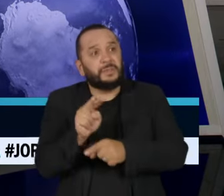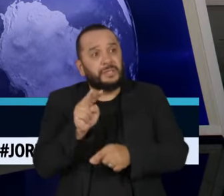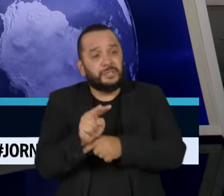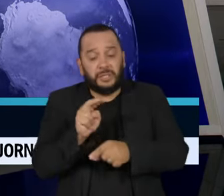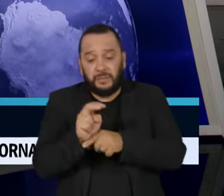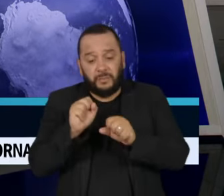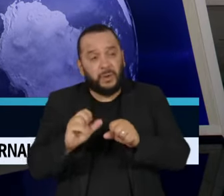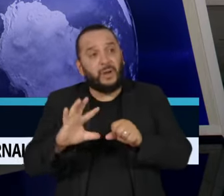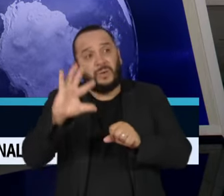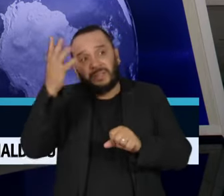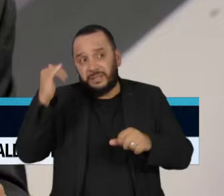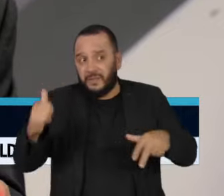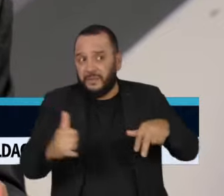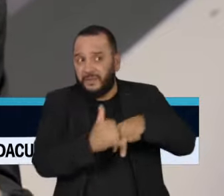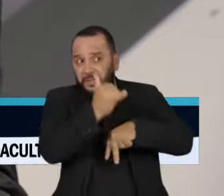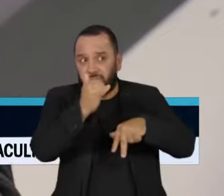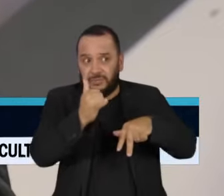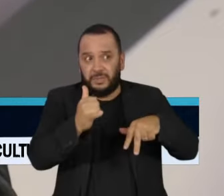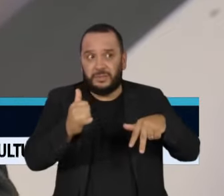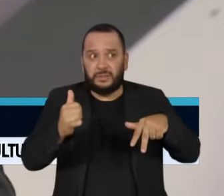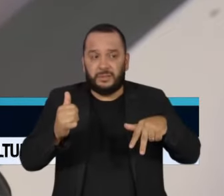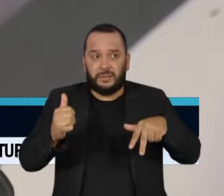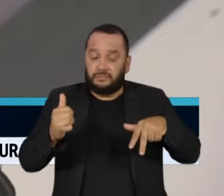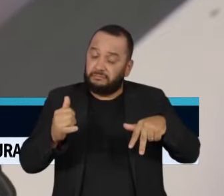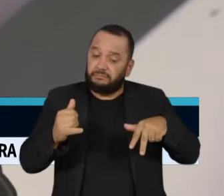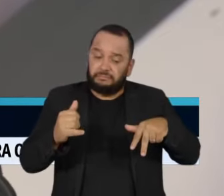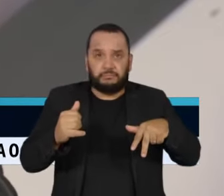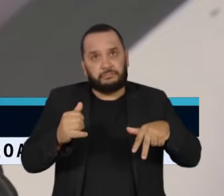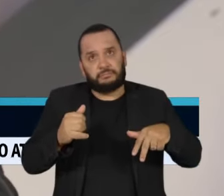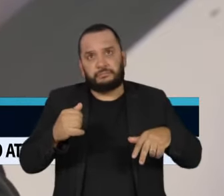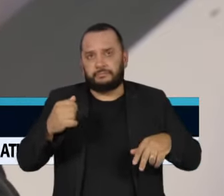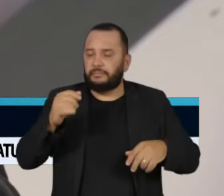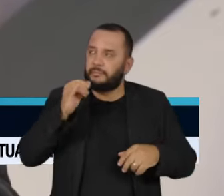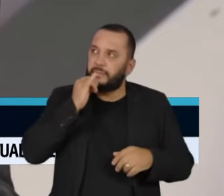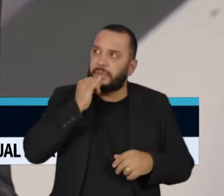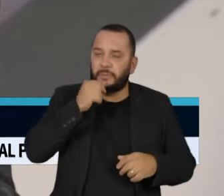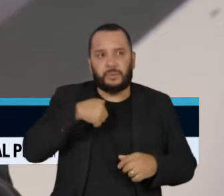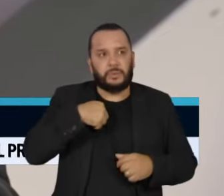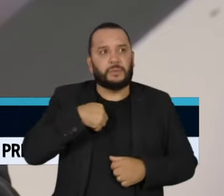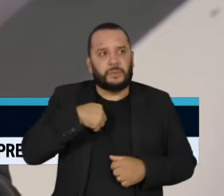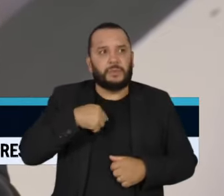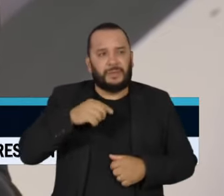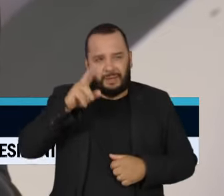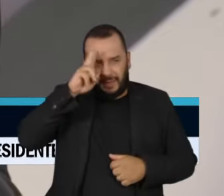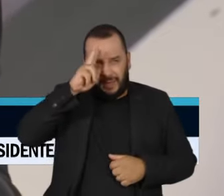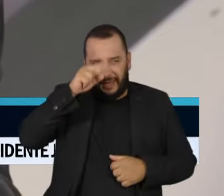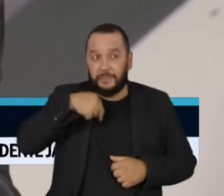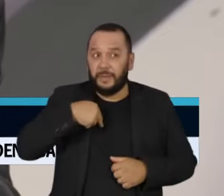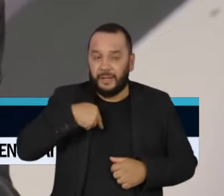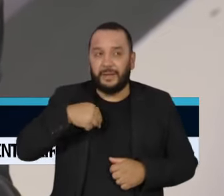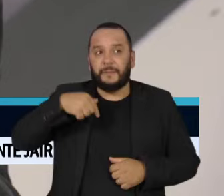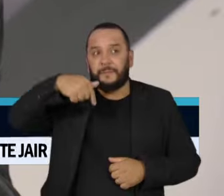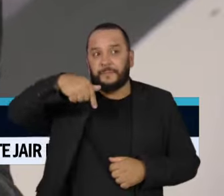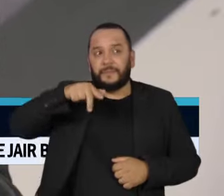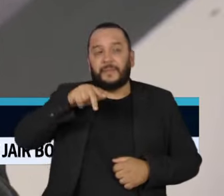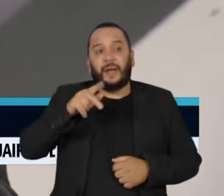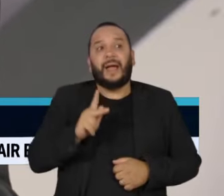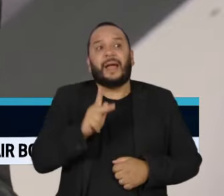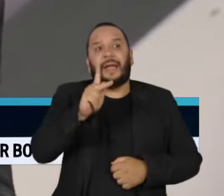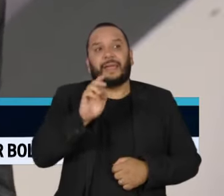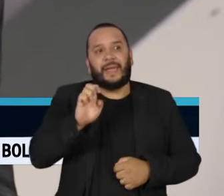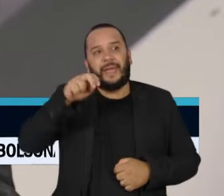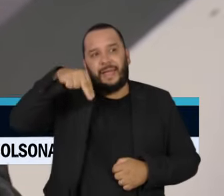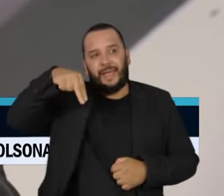ato terrorista, qualquer atentado. Você vê minha cabeça, John Kennedy circulando, de repente um atirador de um